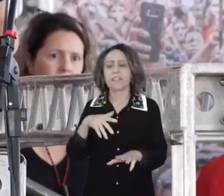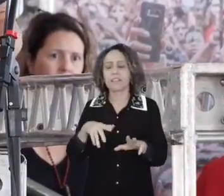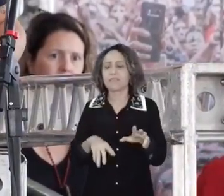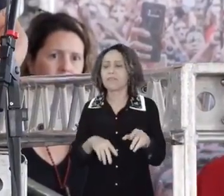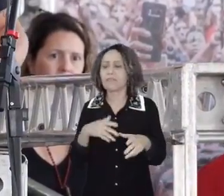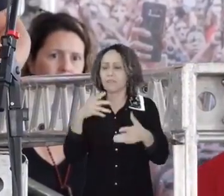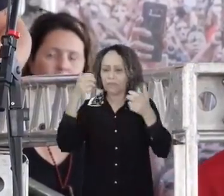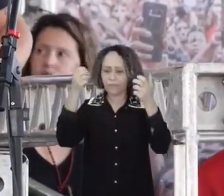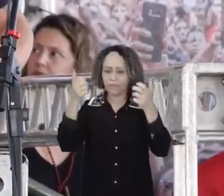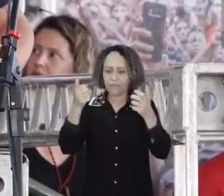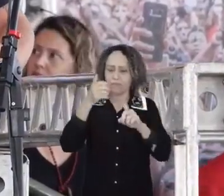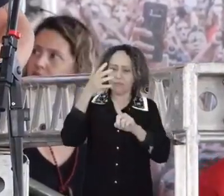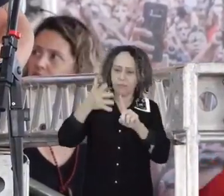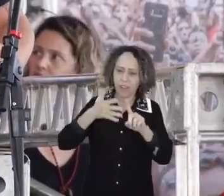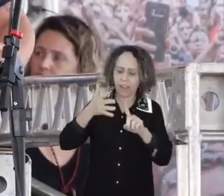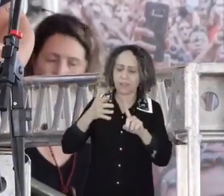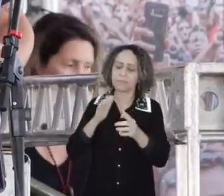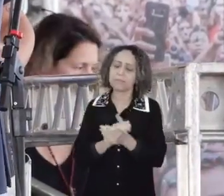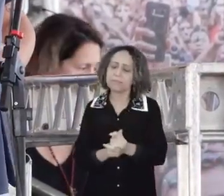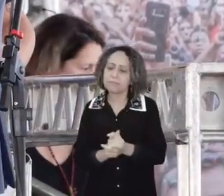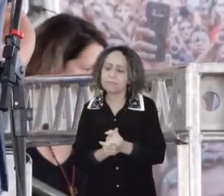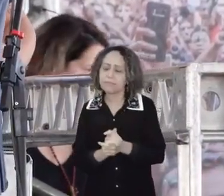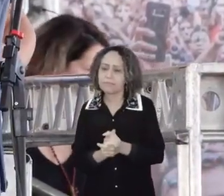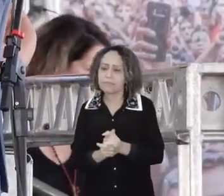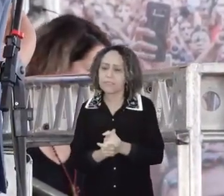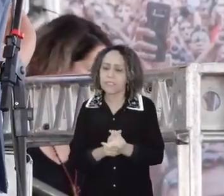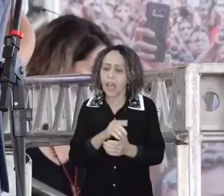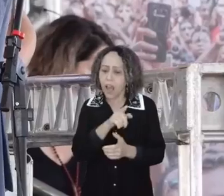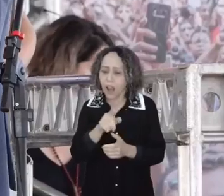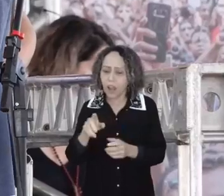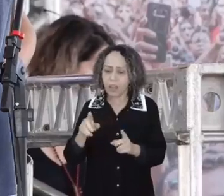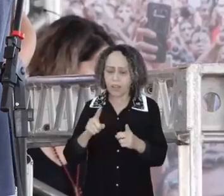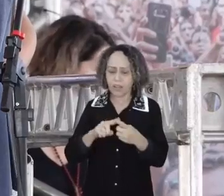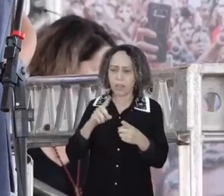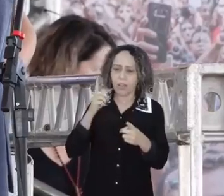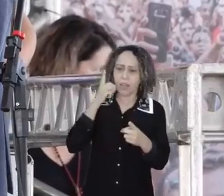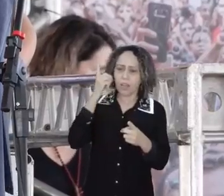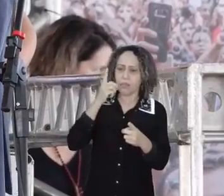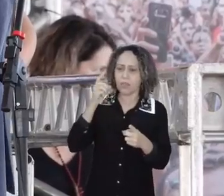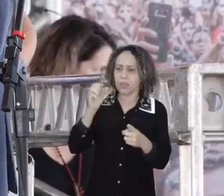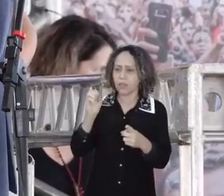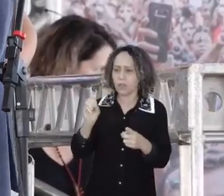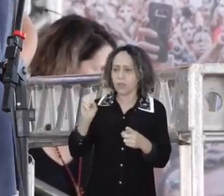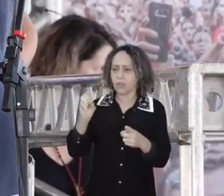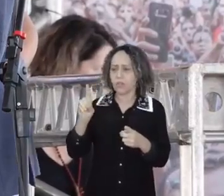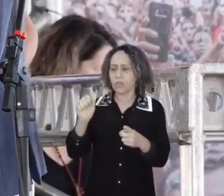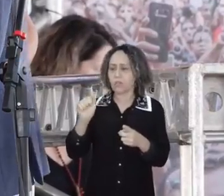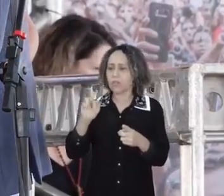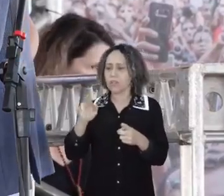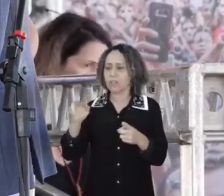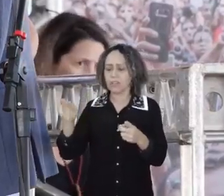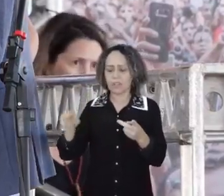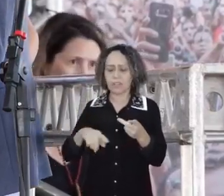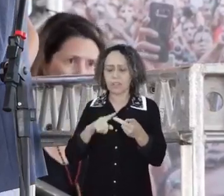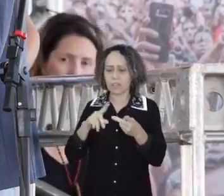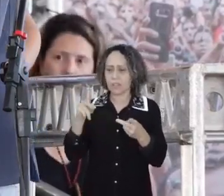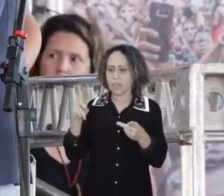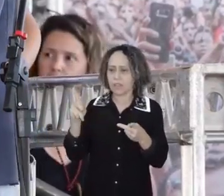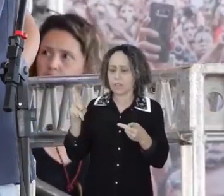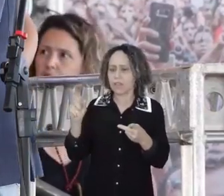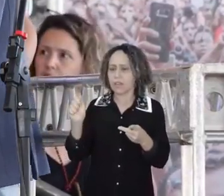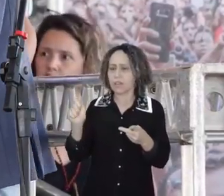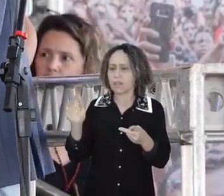conosco. Os deputados Odair Cunha, Patrus Ananias, Paulo